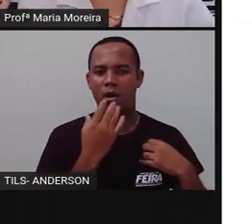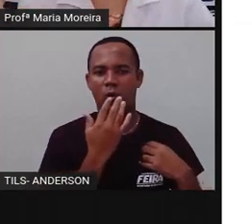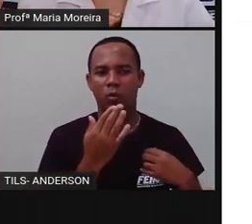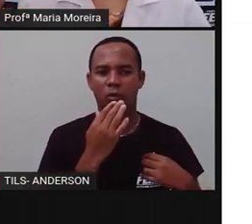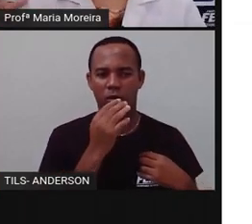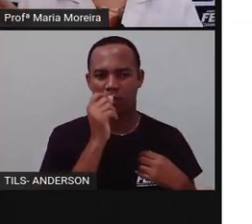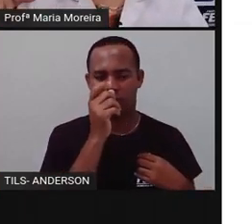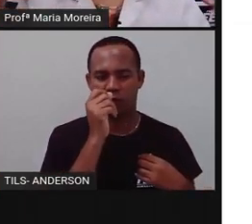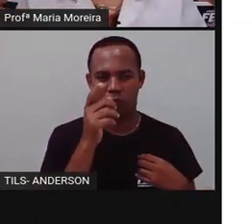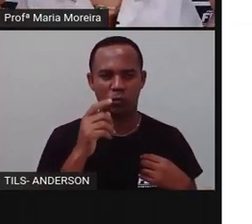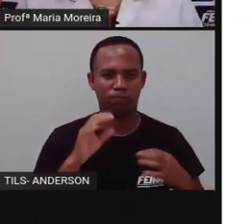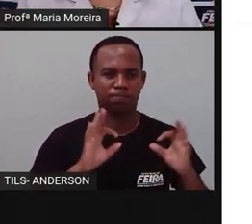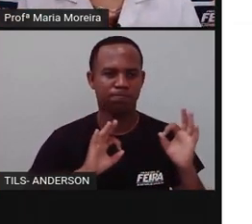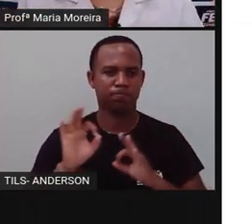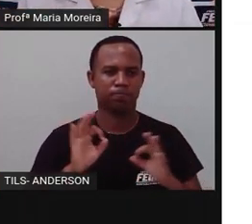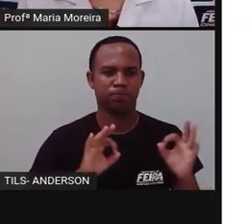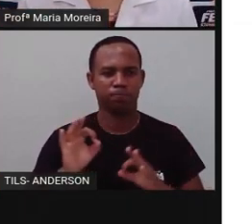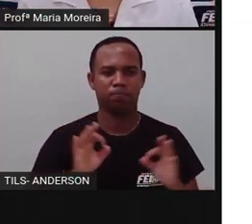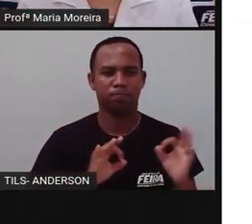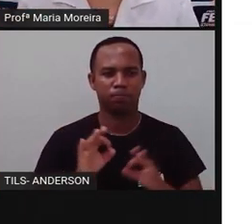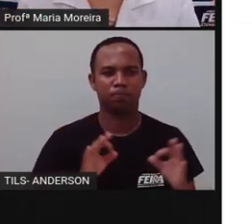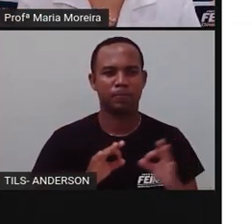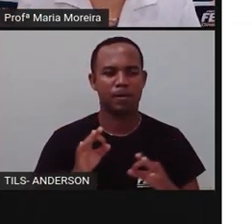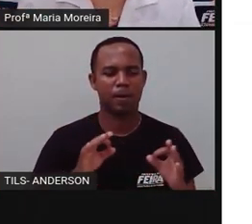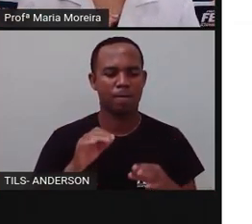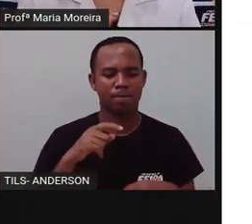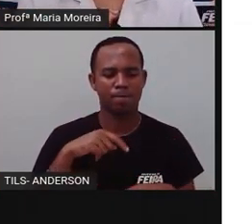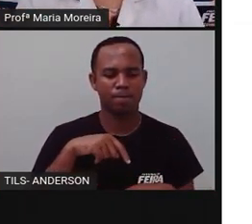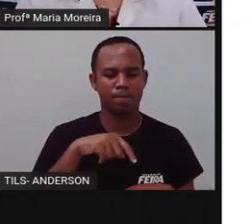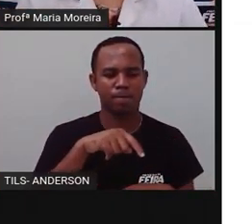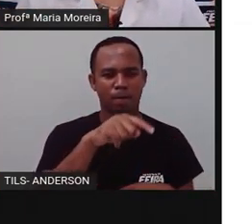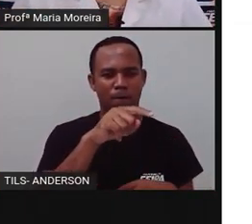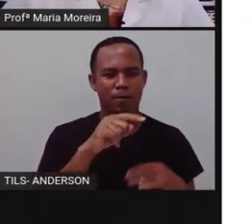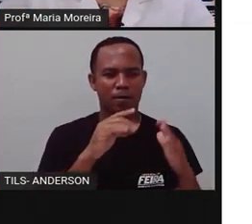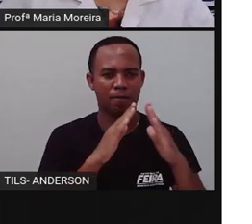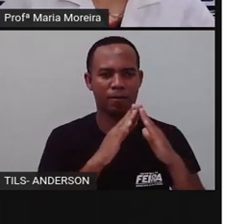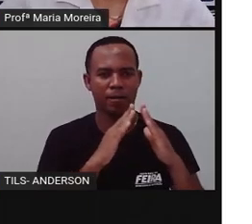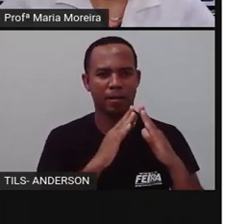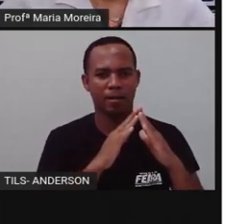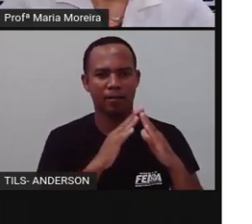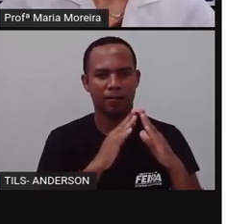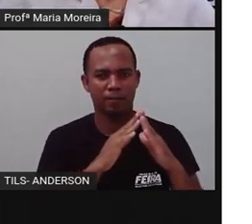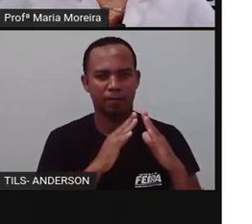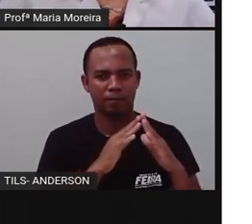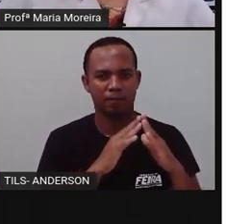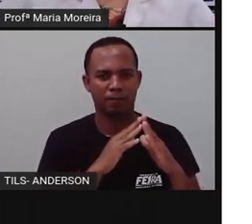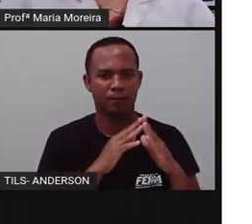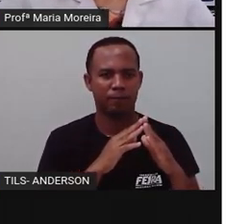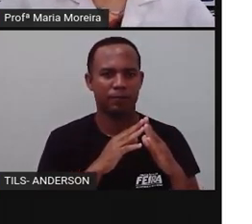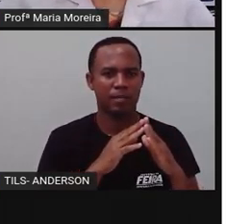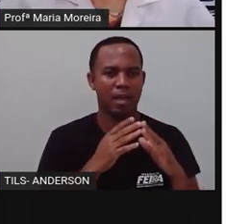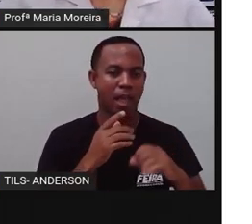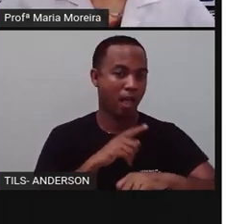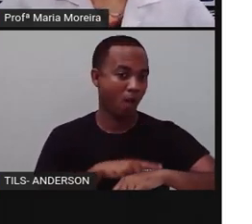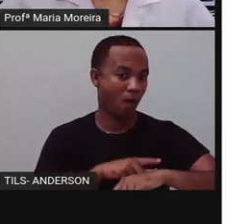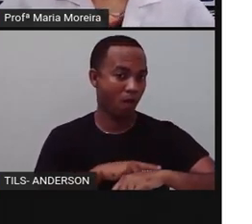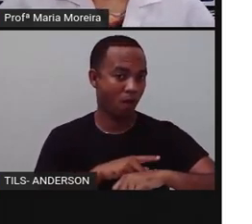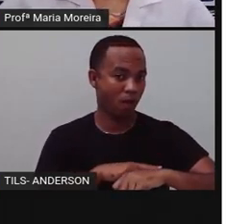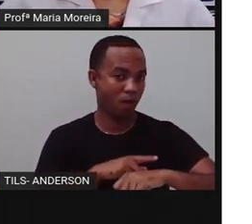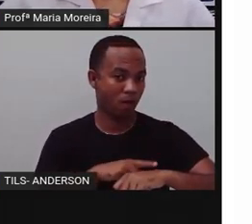finamente bordado, olha, se arrumou todo e passou de novo pela casa de Fatu. Está na hora, disse